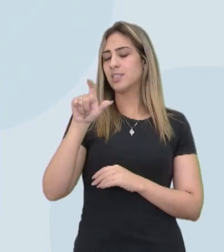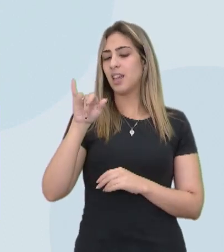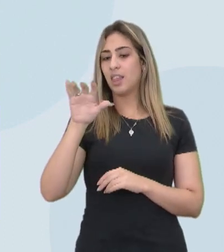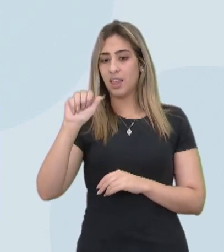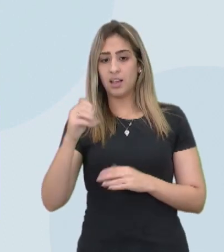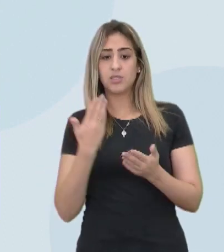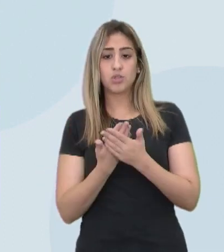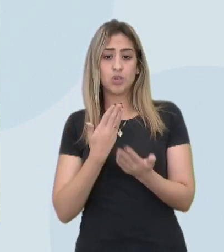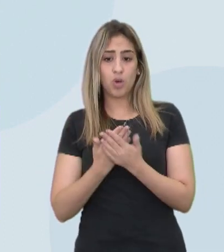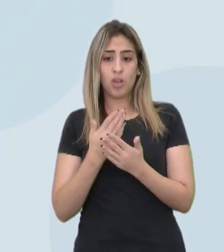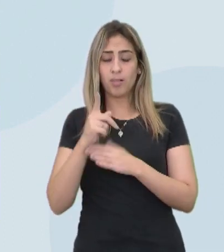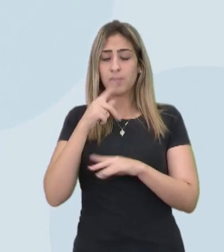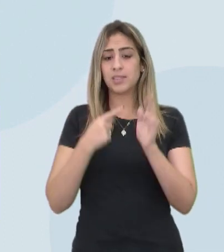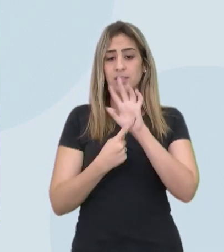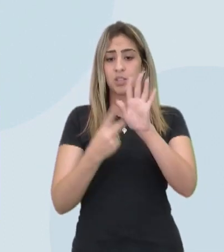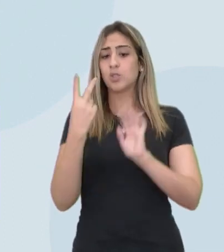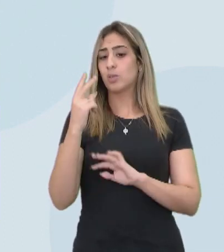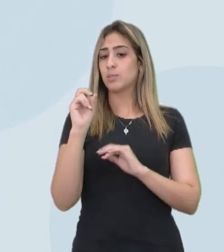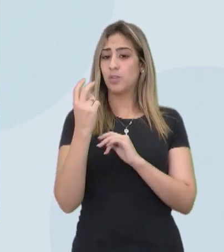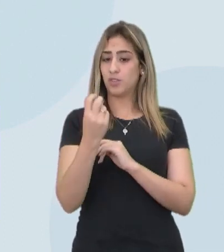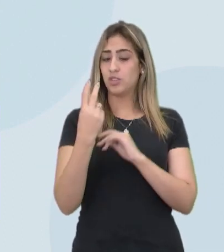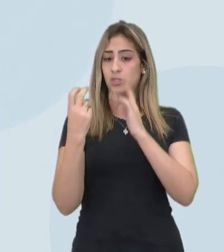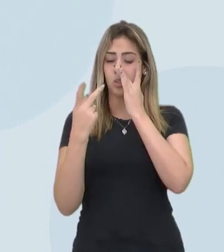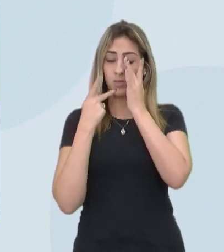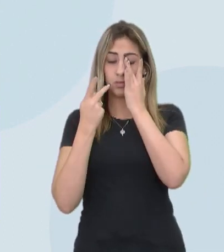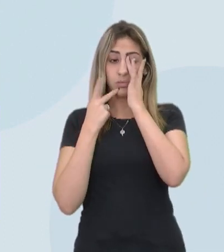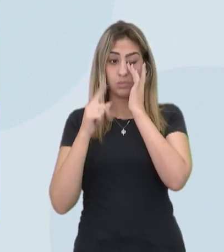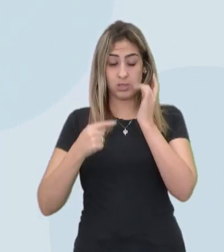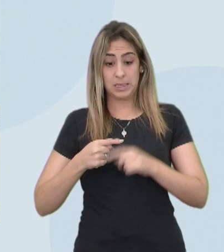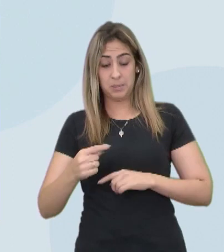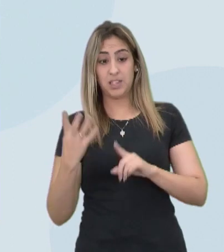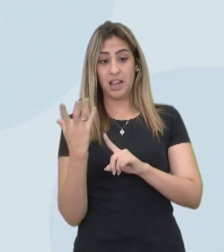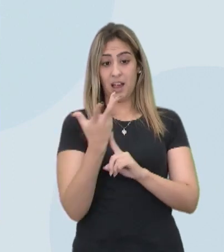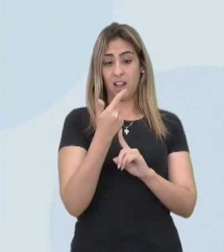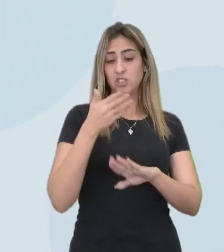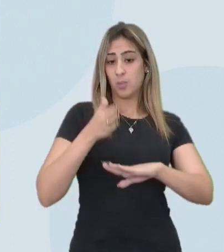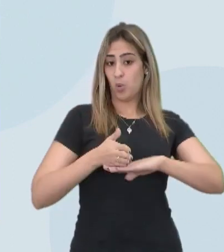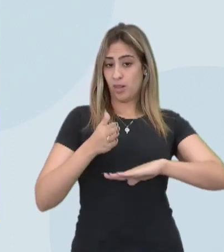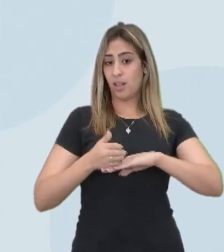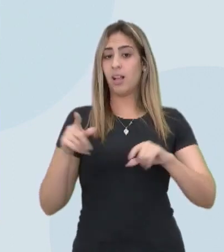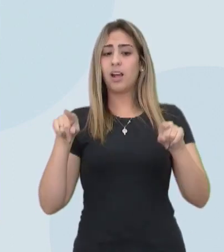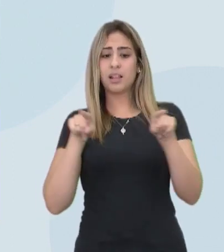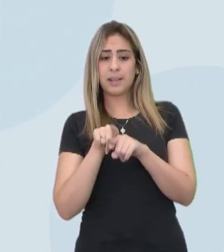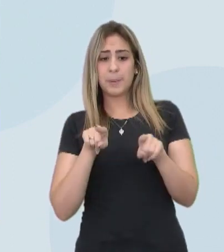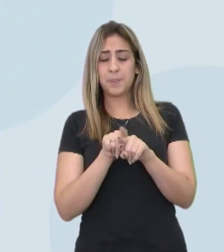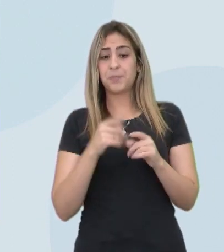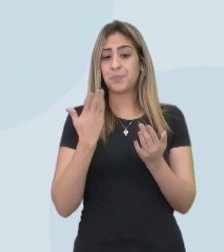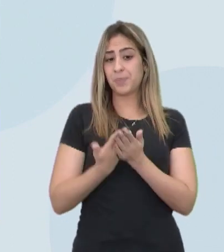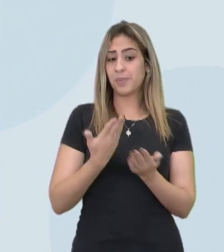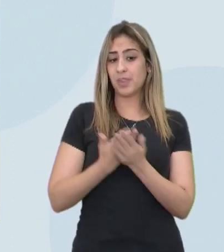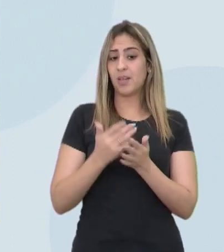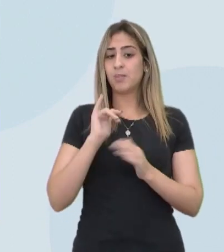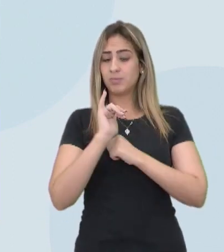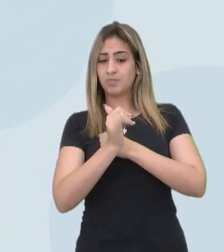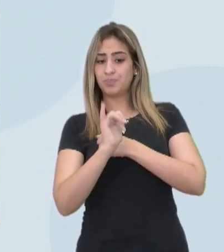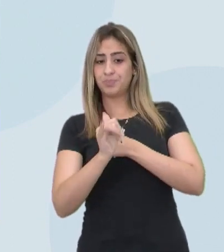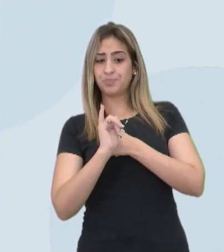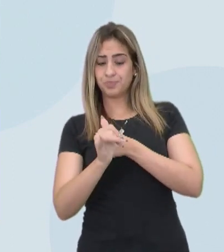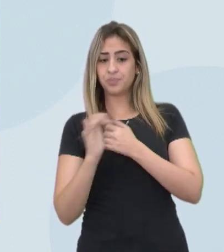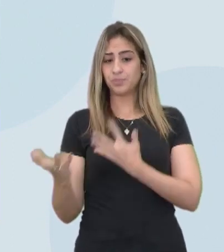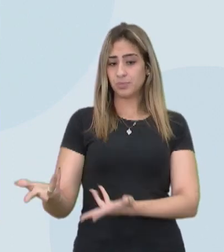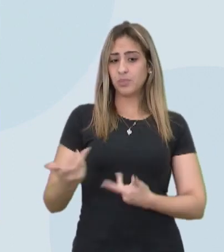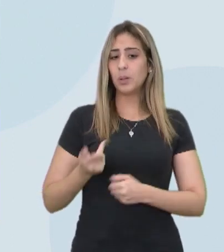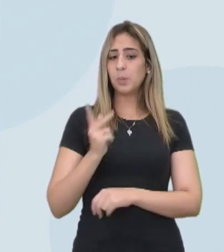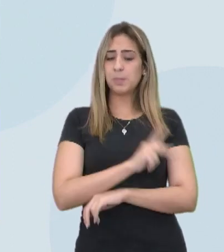Essa apresentação foi de 2022. Falamos sobre Semana de Arte Moderna. Também, uma das aulas, como